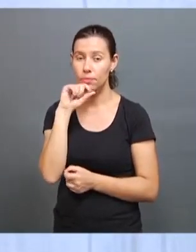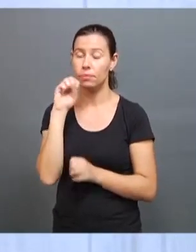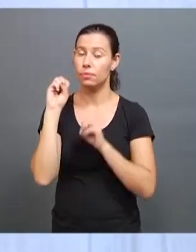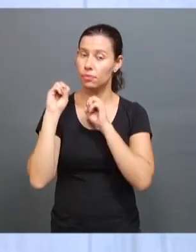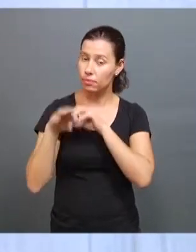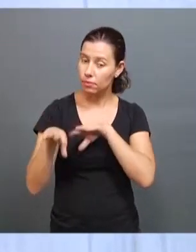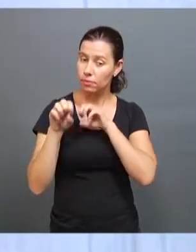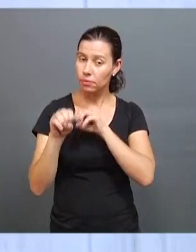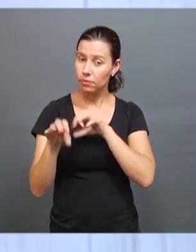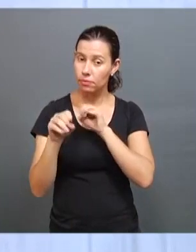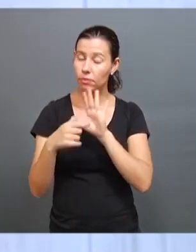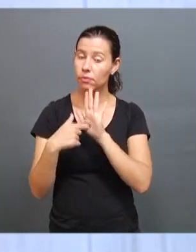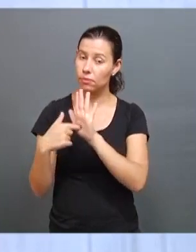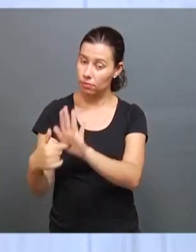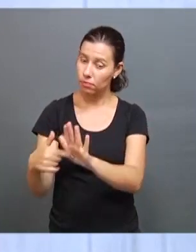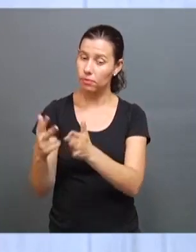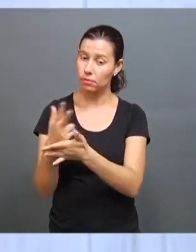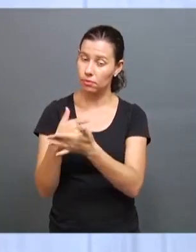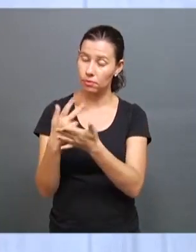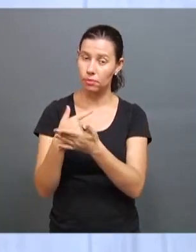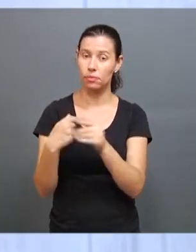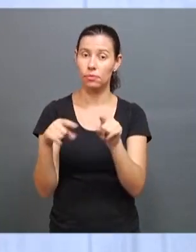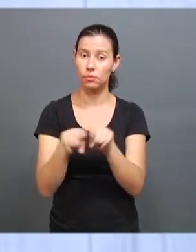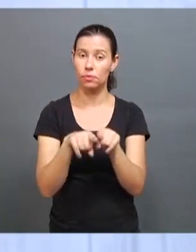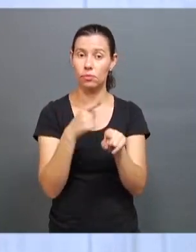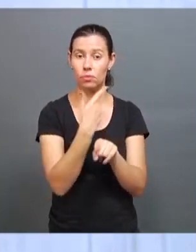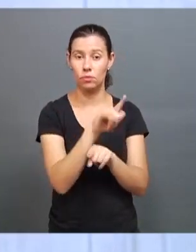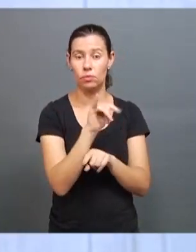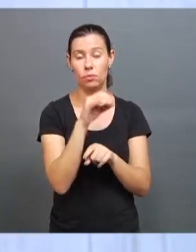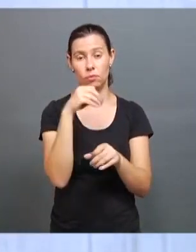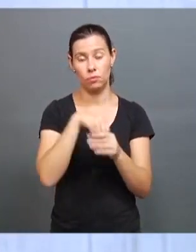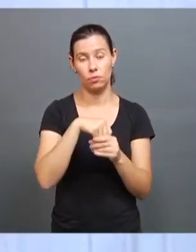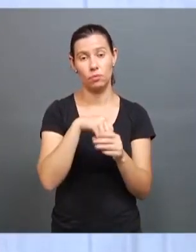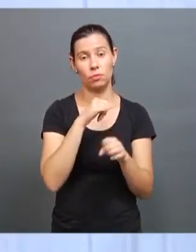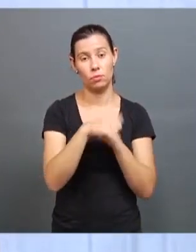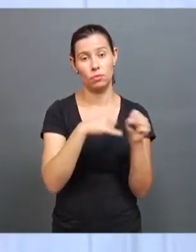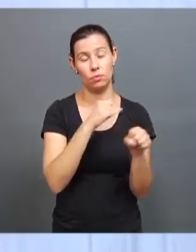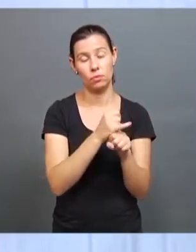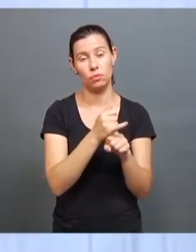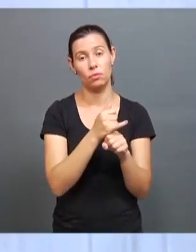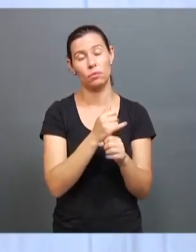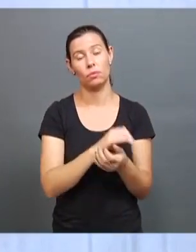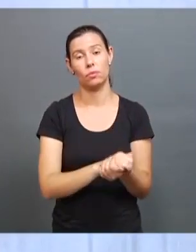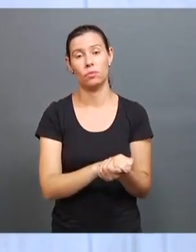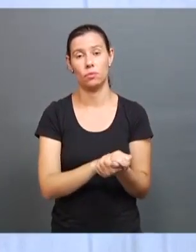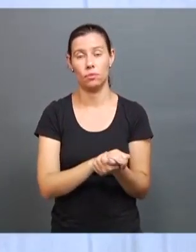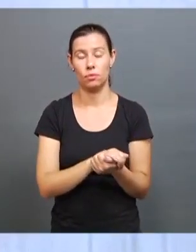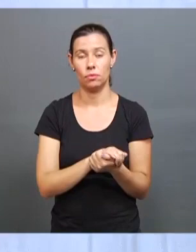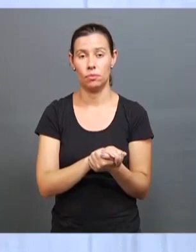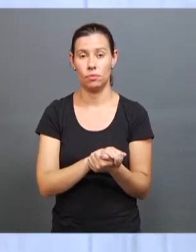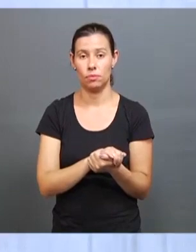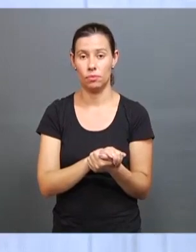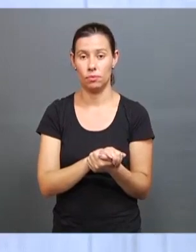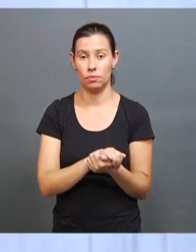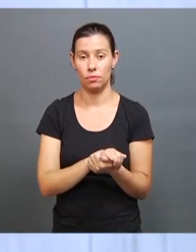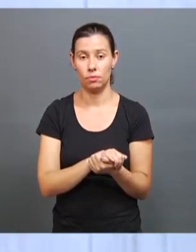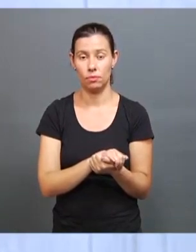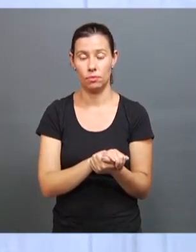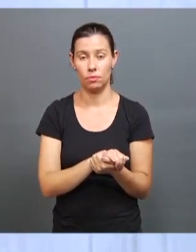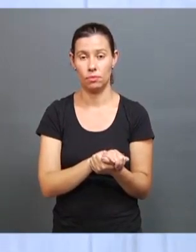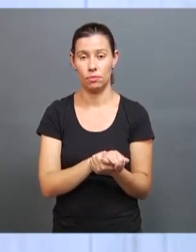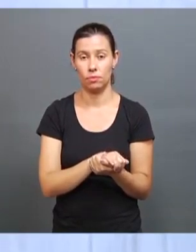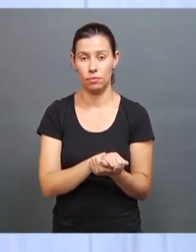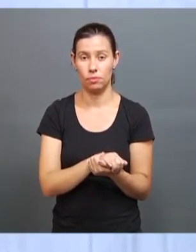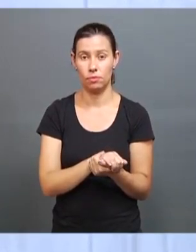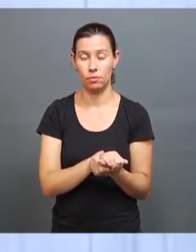vai não só mostrar desenho, mas vai mostrar outras coisas também, né? E aí, eu acho que só como um ponto acho que